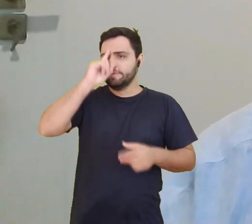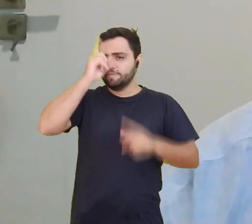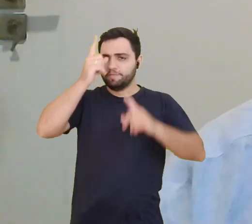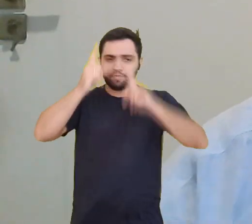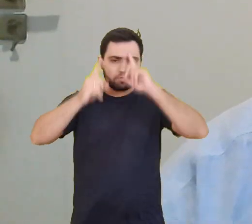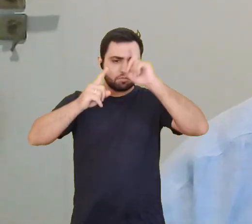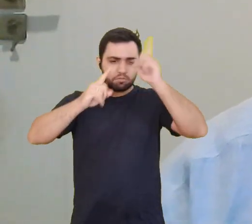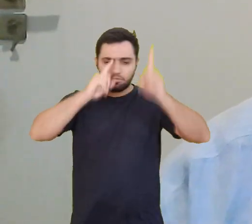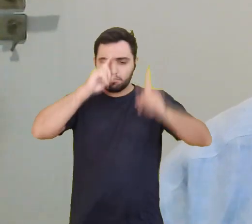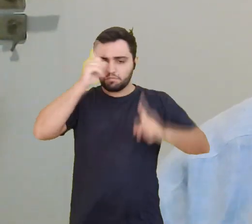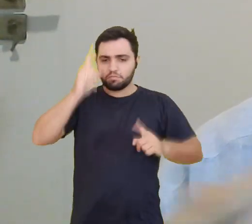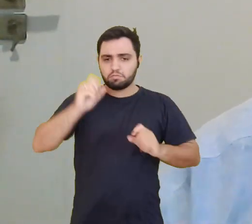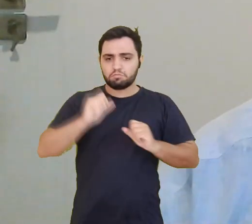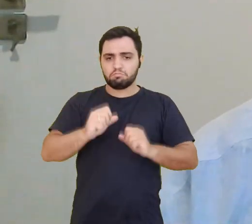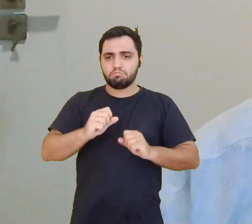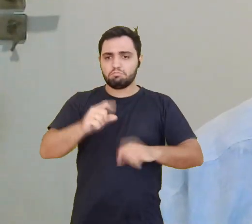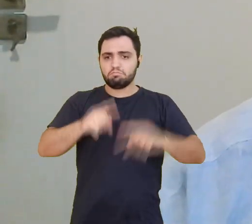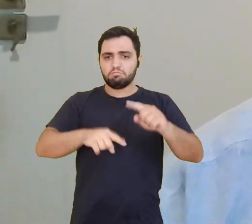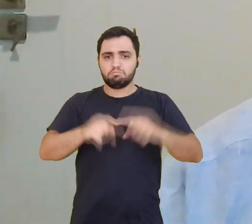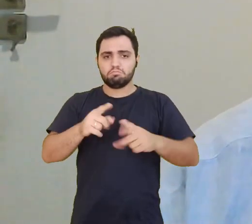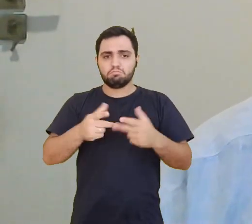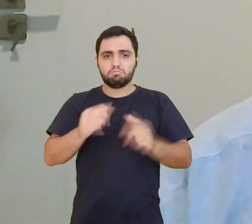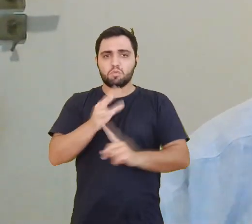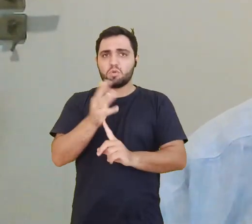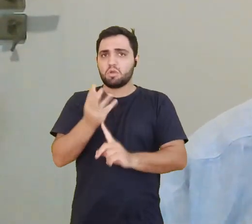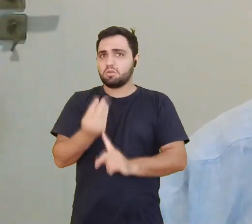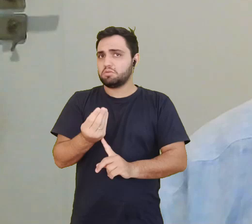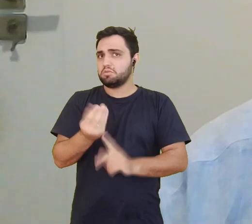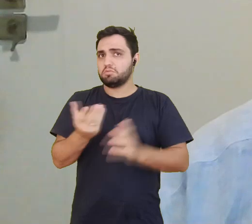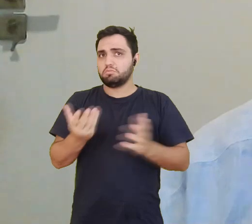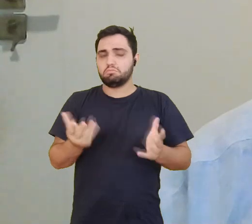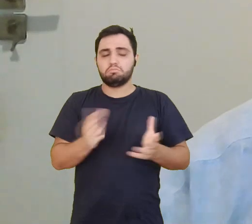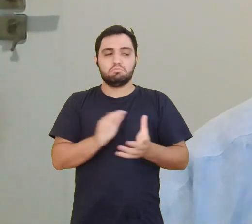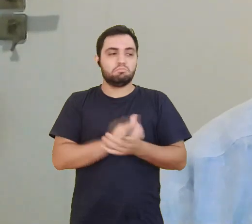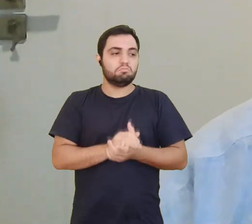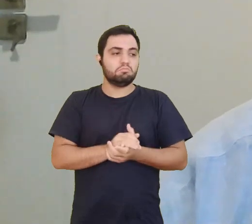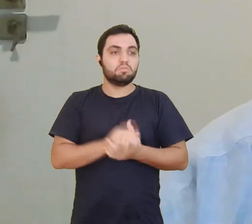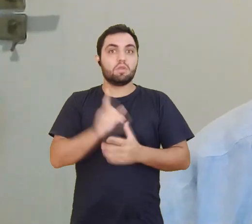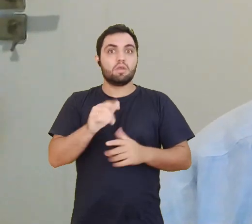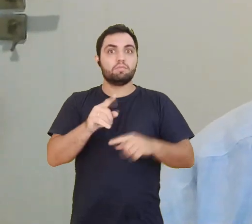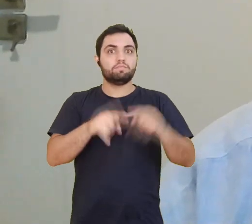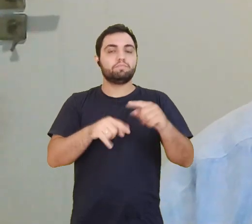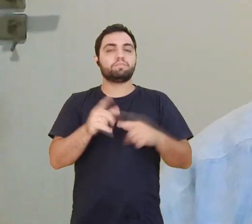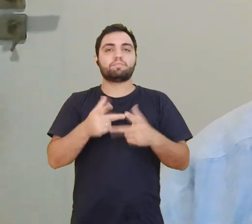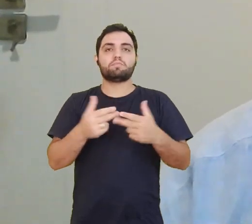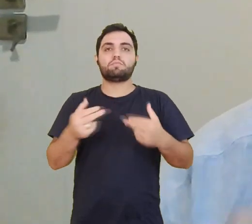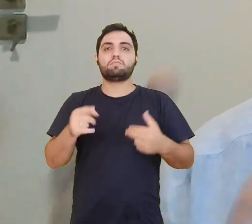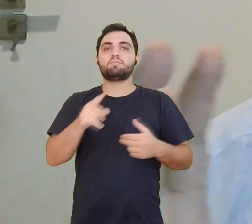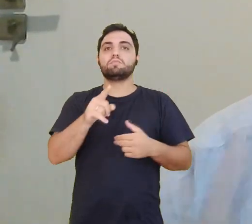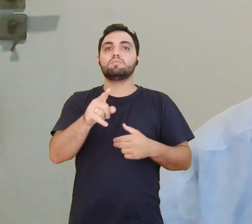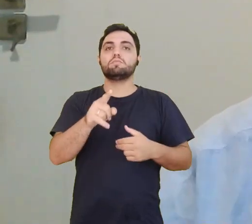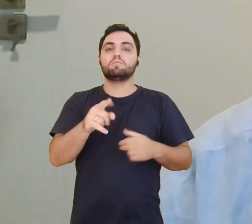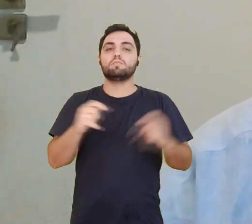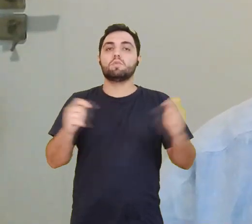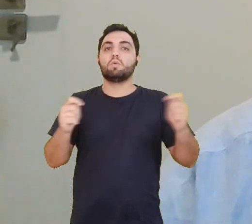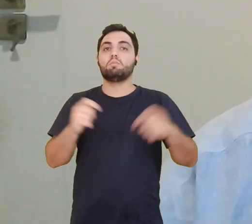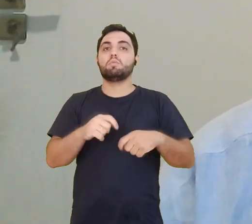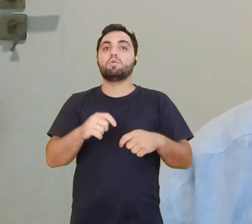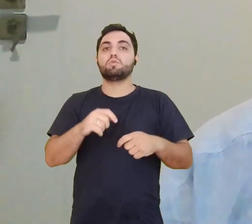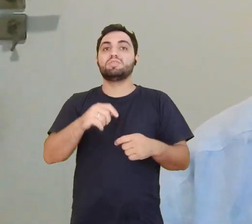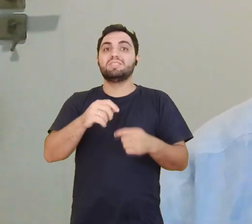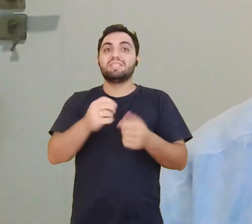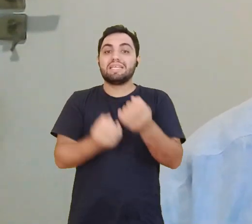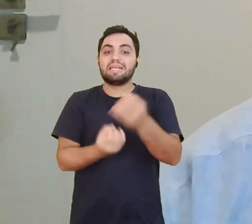inventando, pode ser até um objeto artístico, ou seja, é um equipamento que permite a você